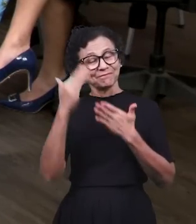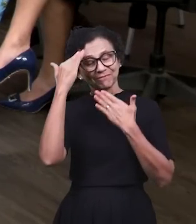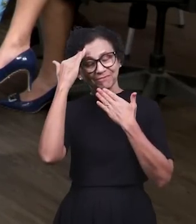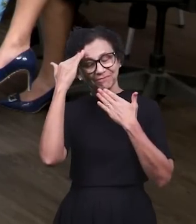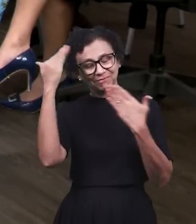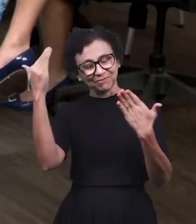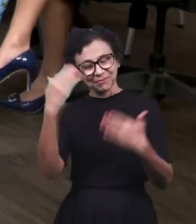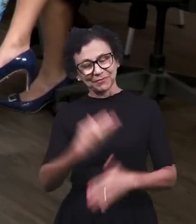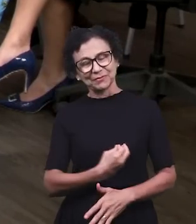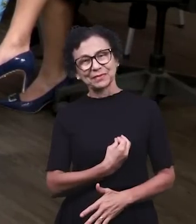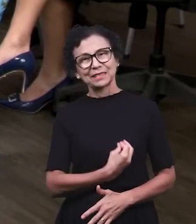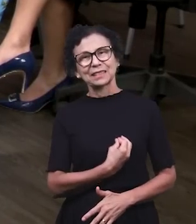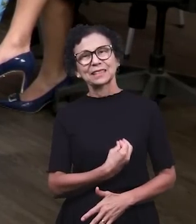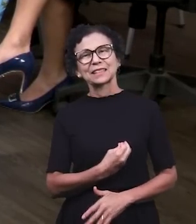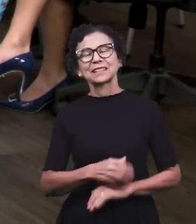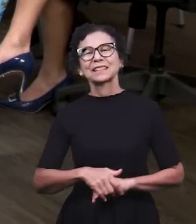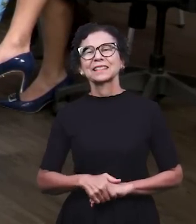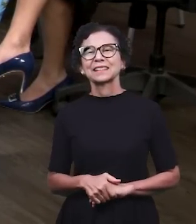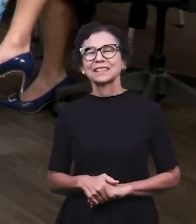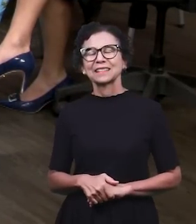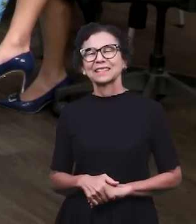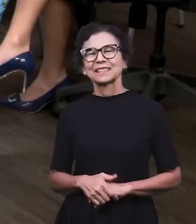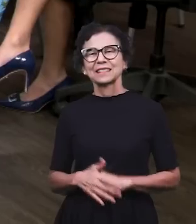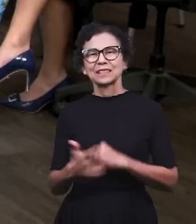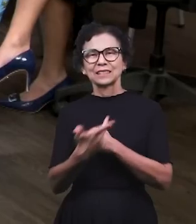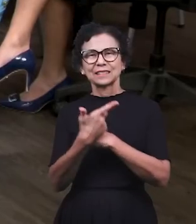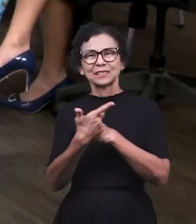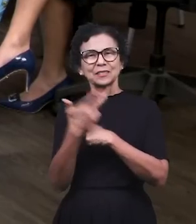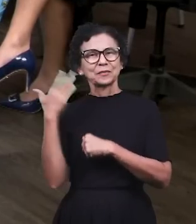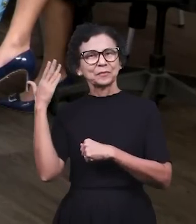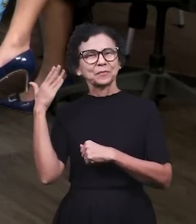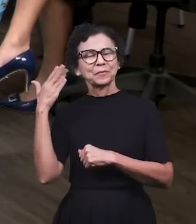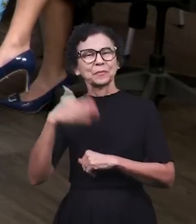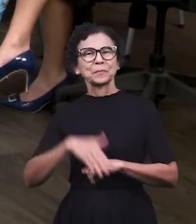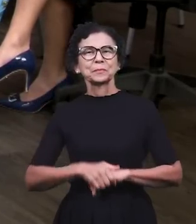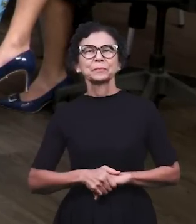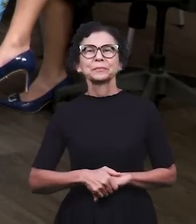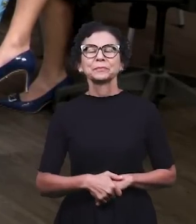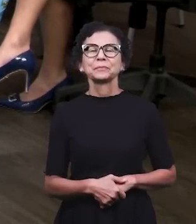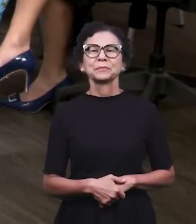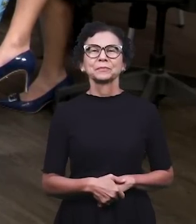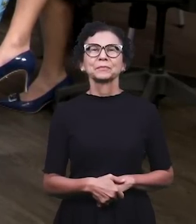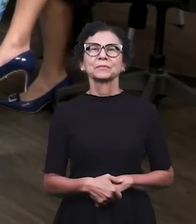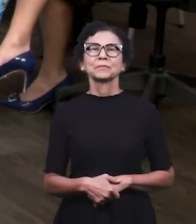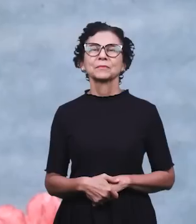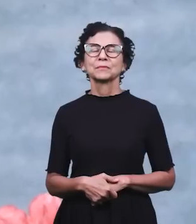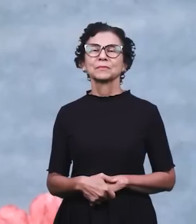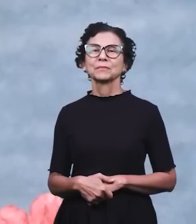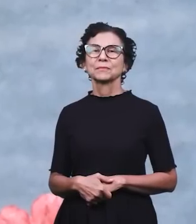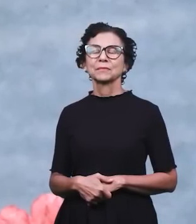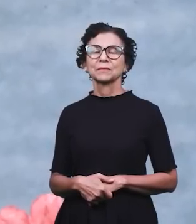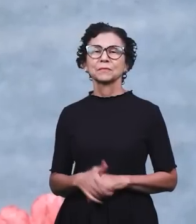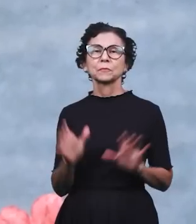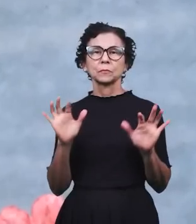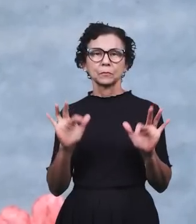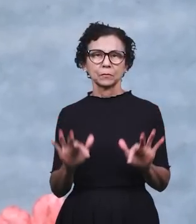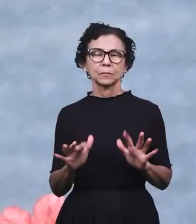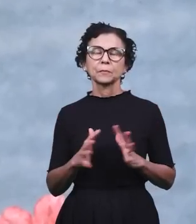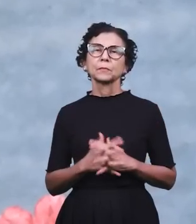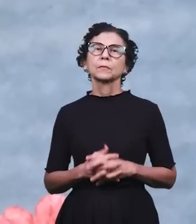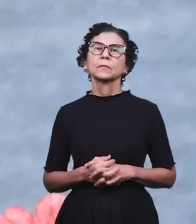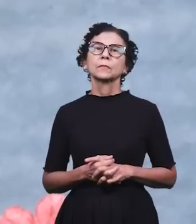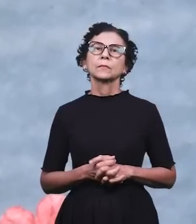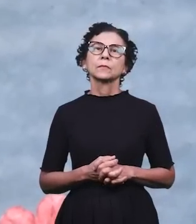obrigado pela sua participação, por ter gravado a mensagem para nós. Um abraço para você e também para a sua igreja. Bom, a gente está chegando ao final dessa